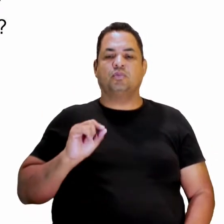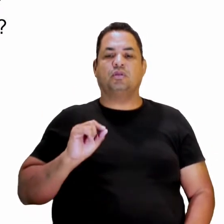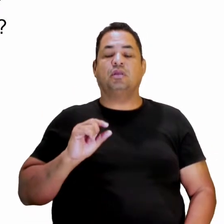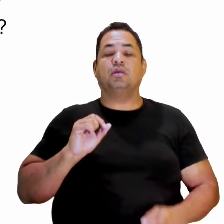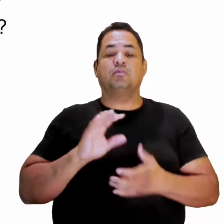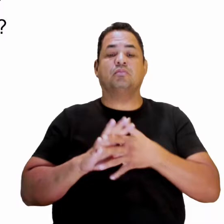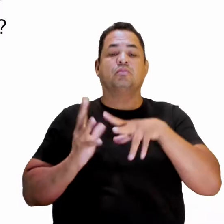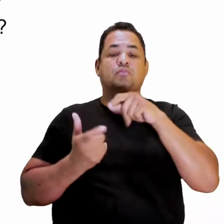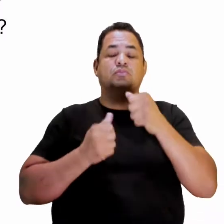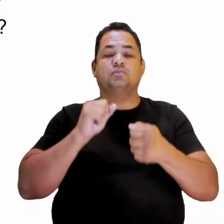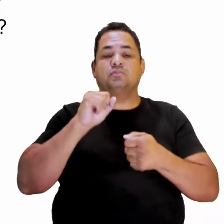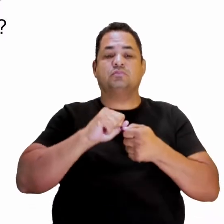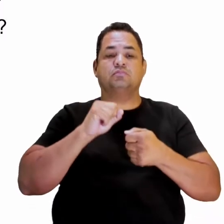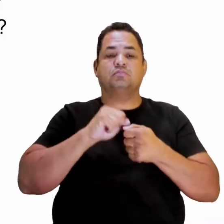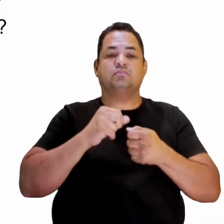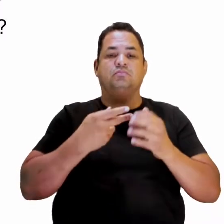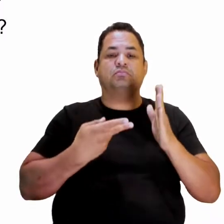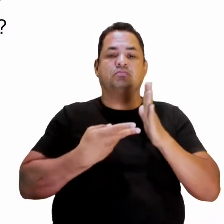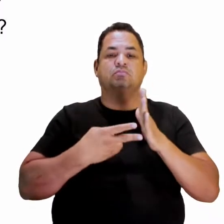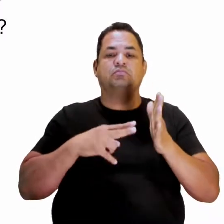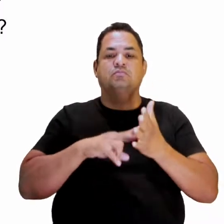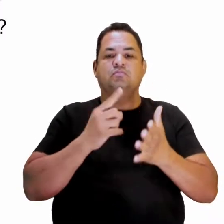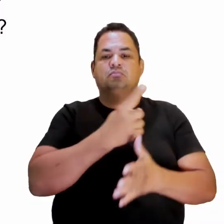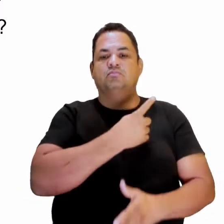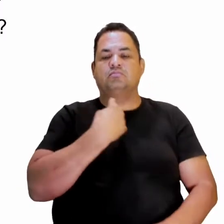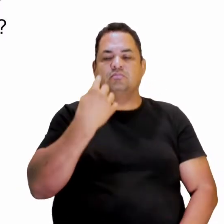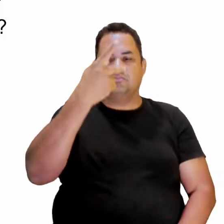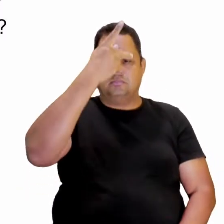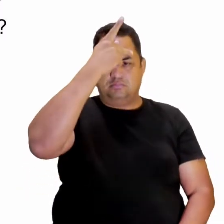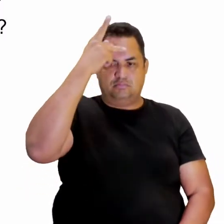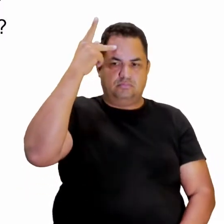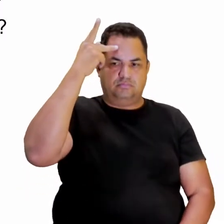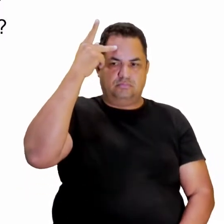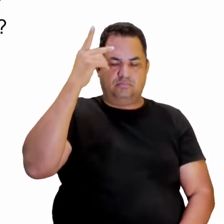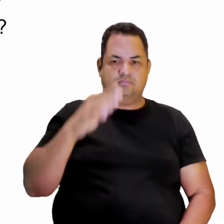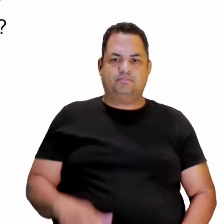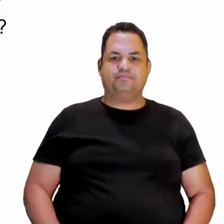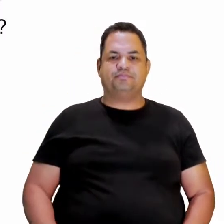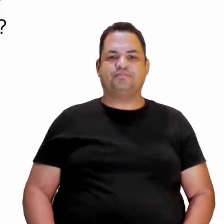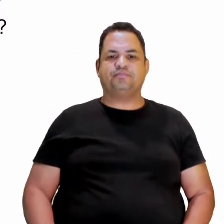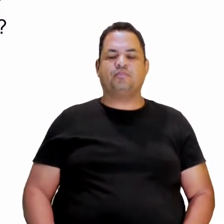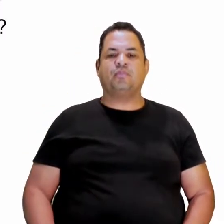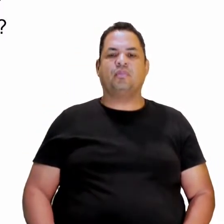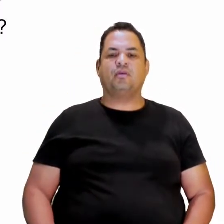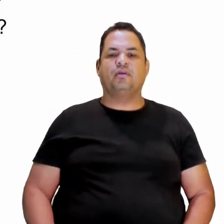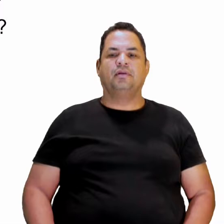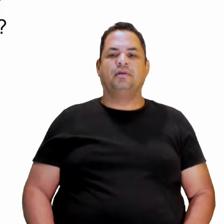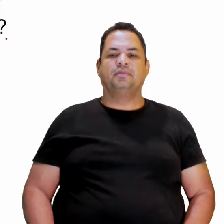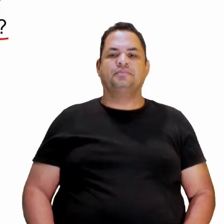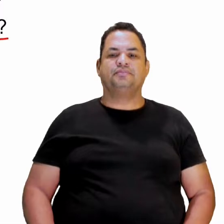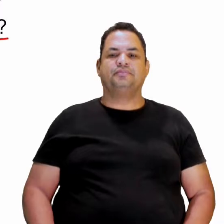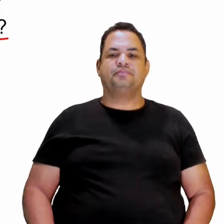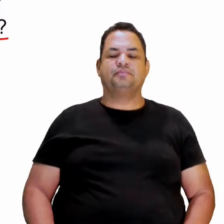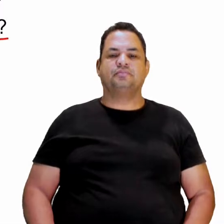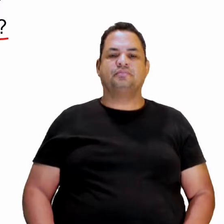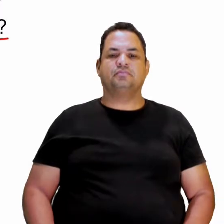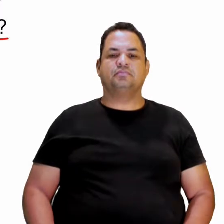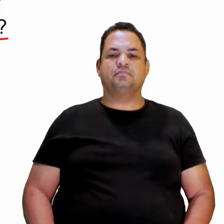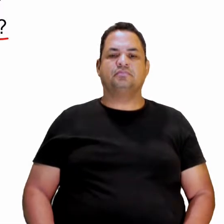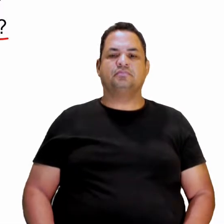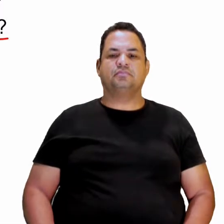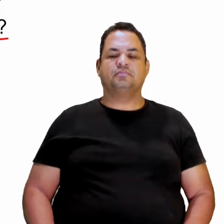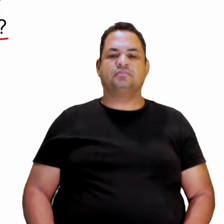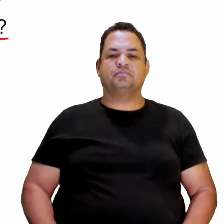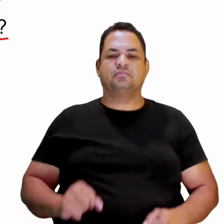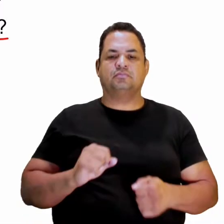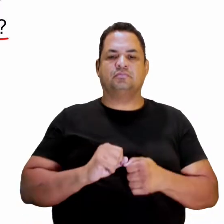está fazendo? O que significa o mundo? Nós, as pessoas, the people. Is it doing all that it can and should? Ou seja, está